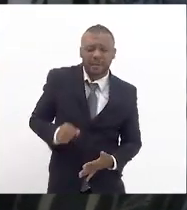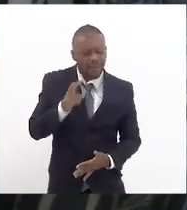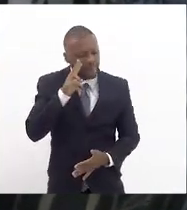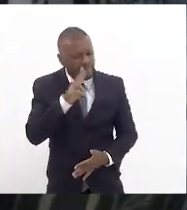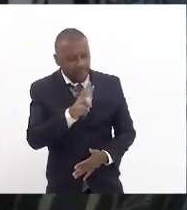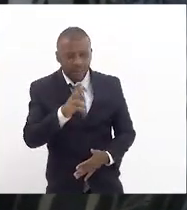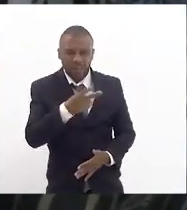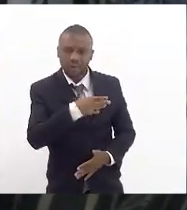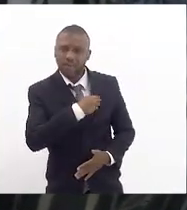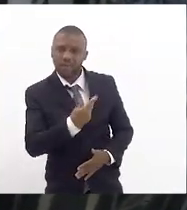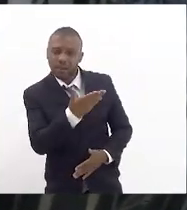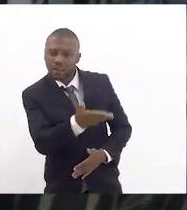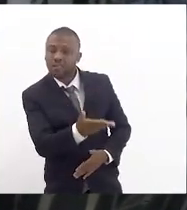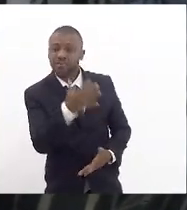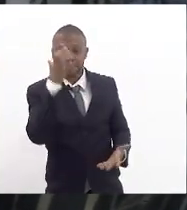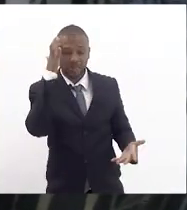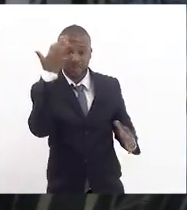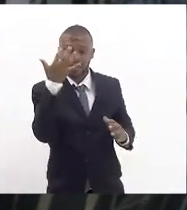automutilando.